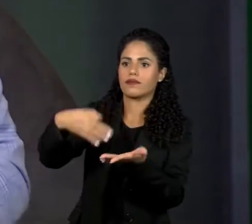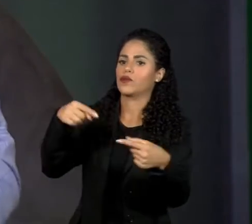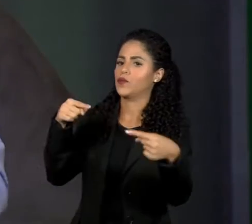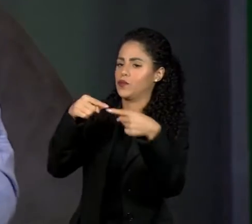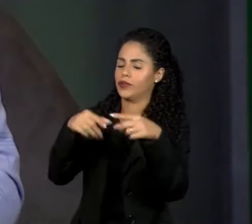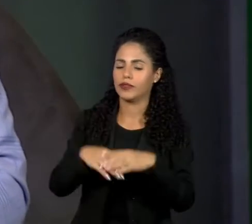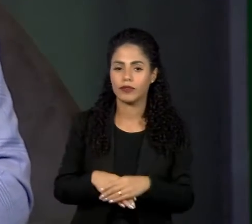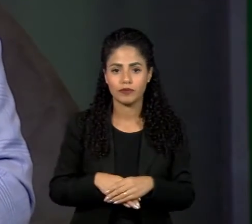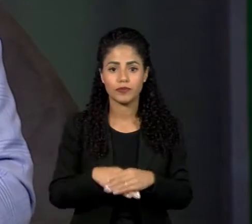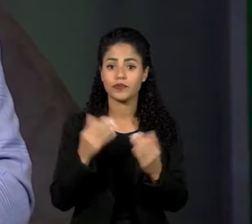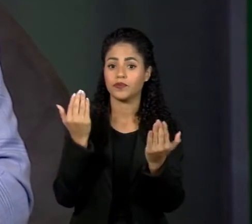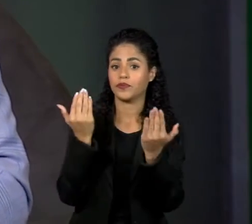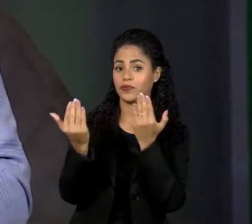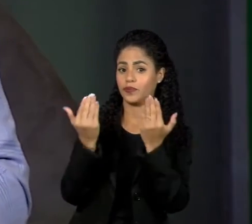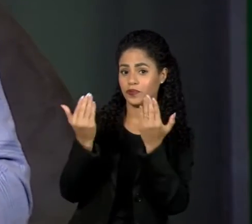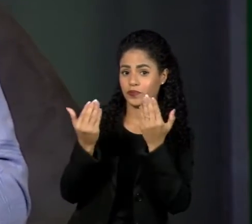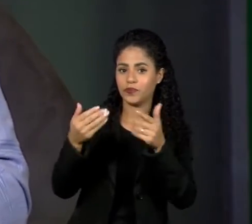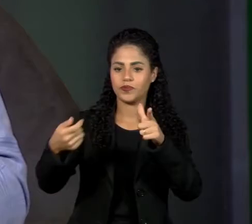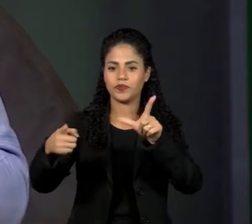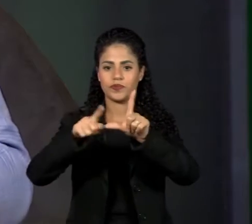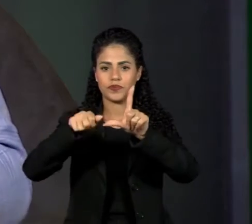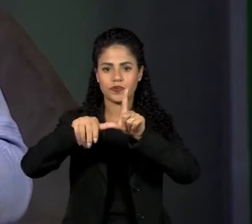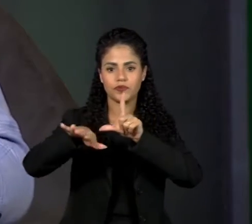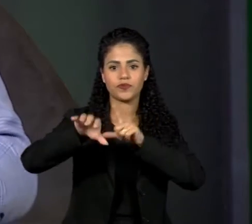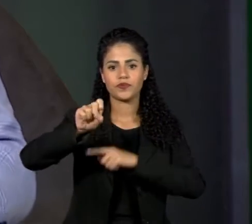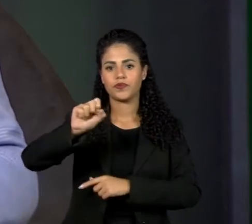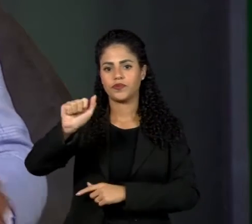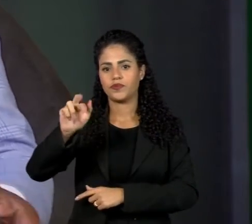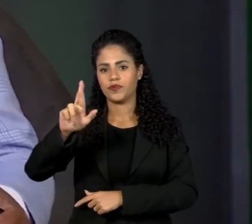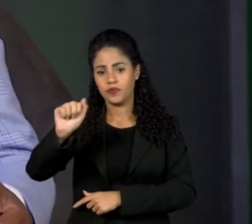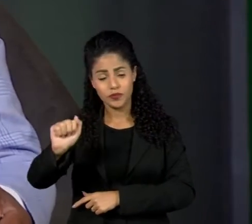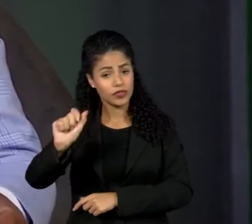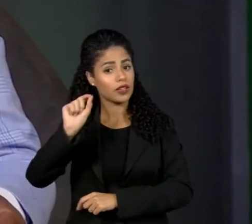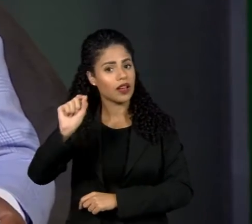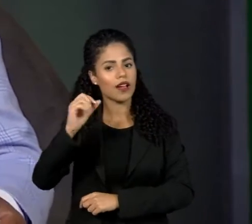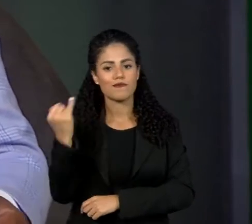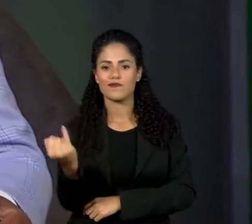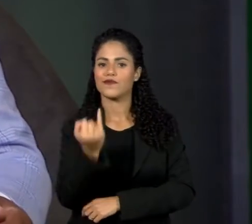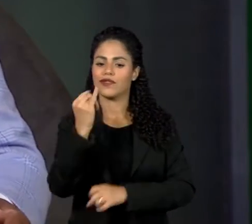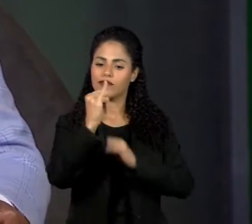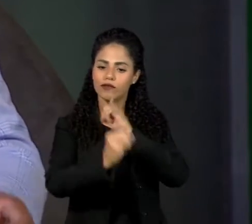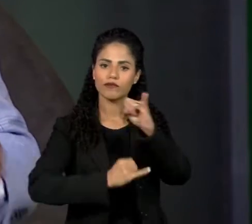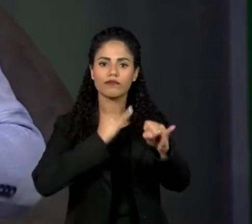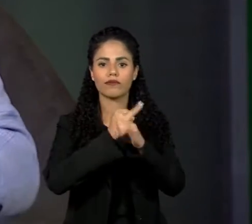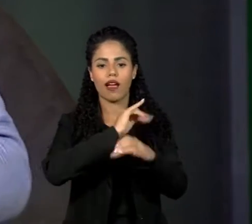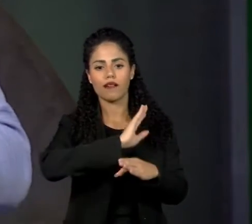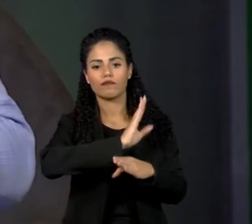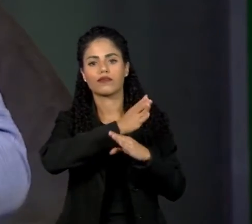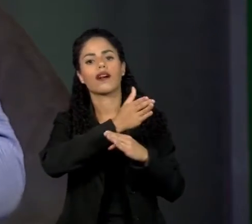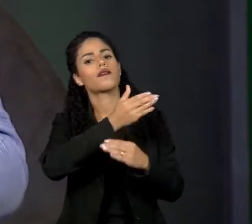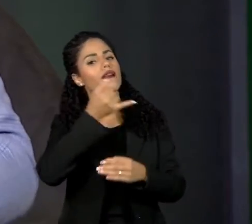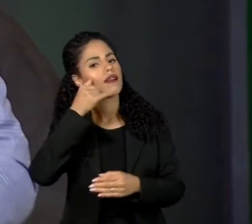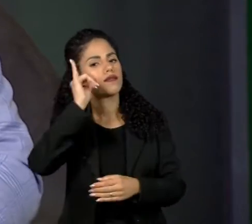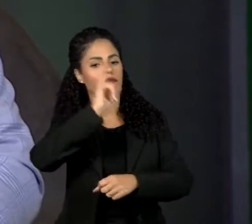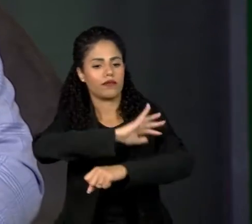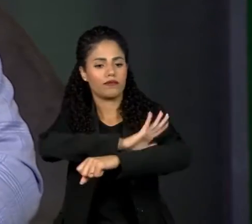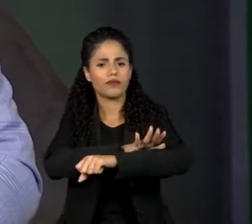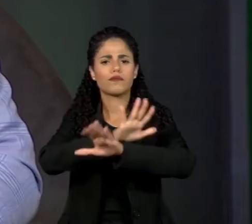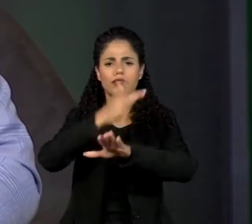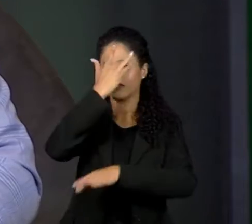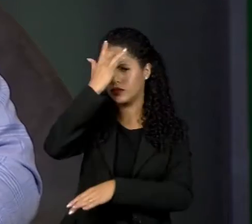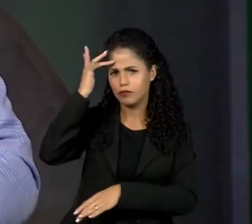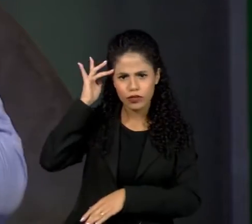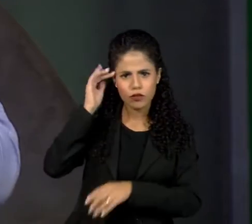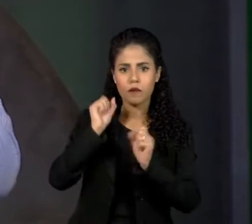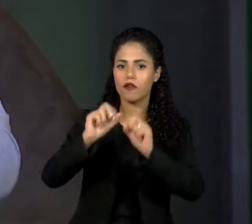para a psicóloga e influenciadora Sara Aline, a internet pode ser uma ferramenta de combate ao racismo, mas o negro pode e deve falar sobre